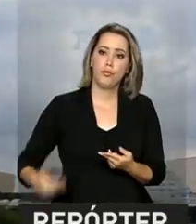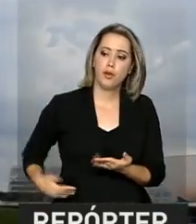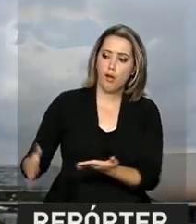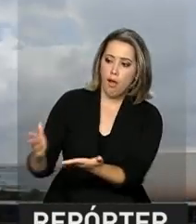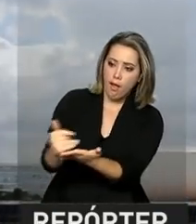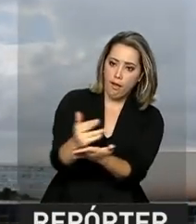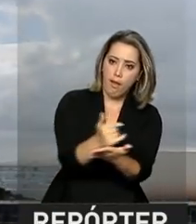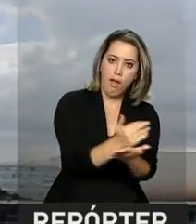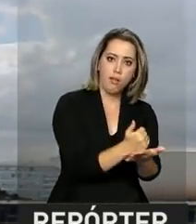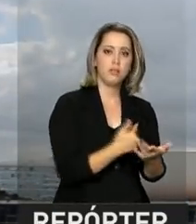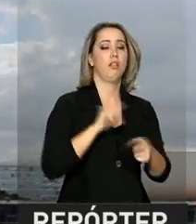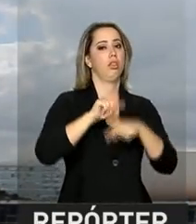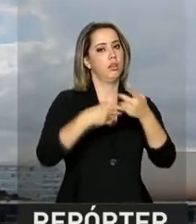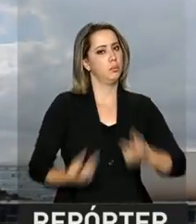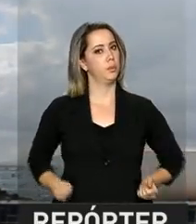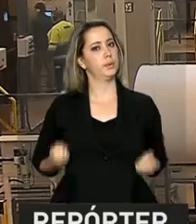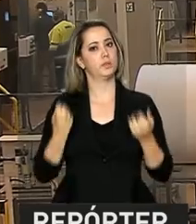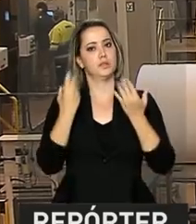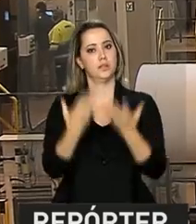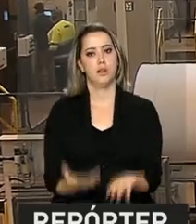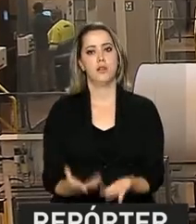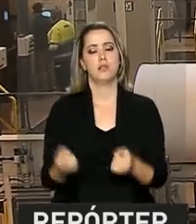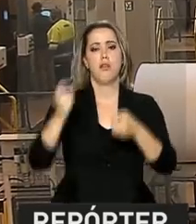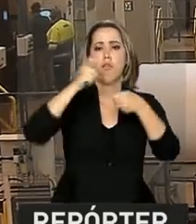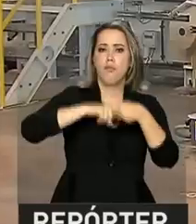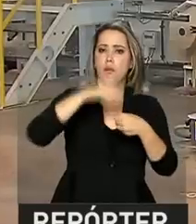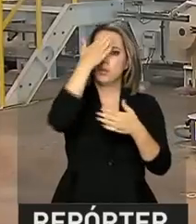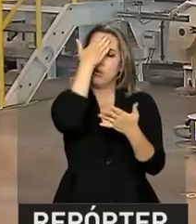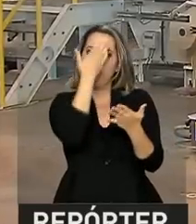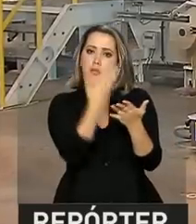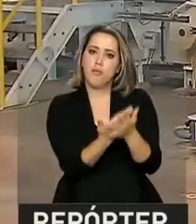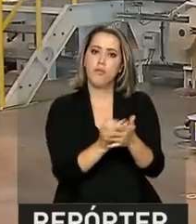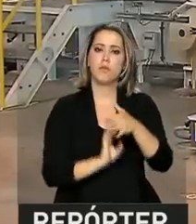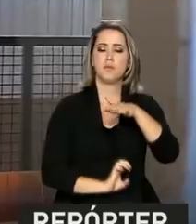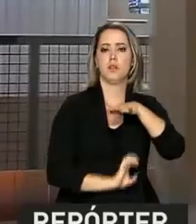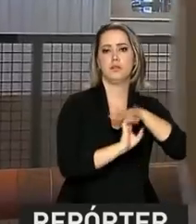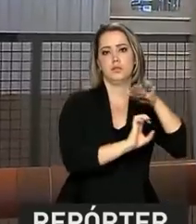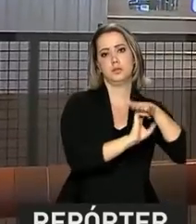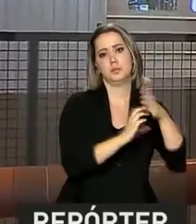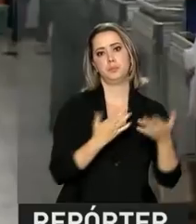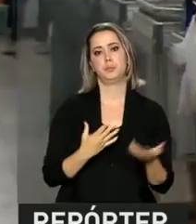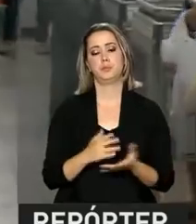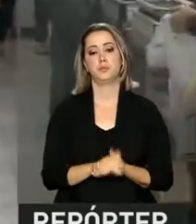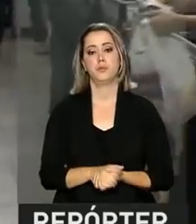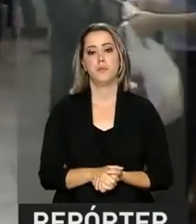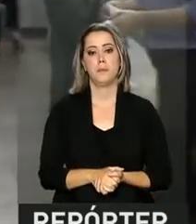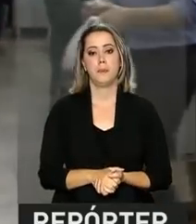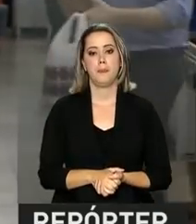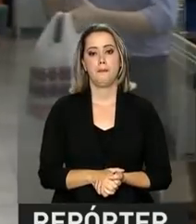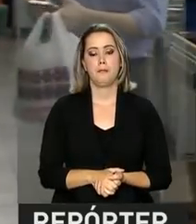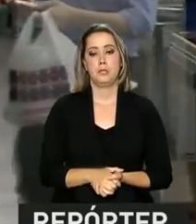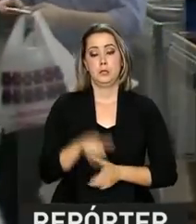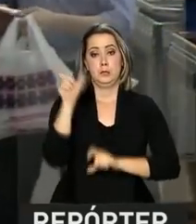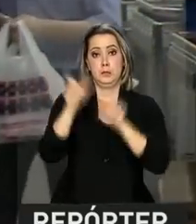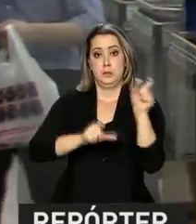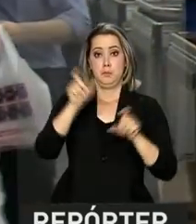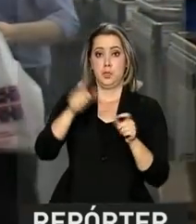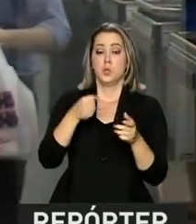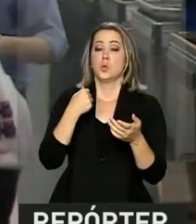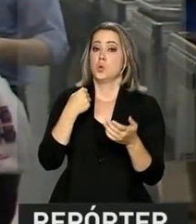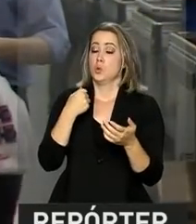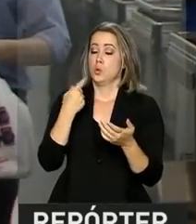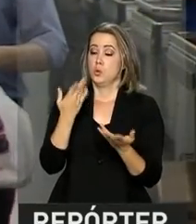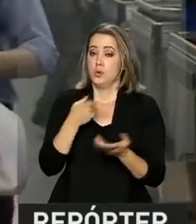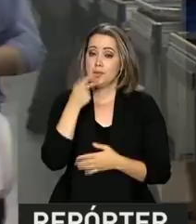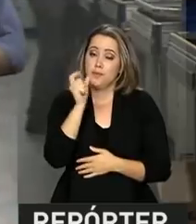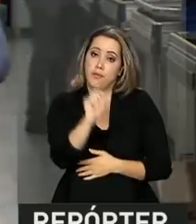pelo Congresso contribuiu para resgatar a confiança dos empresários. Os especialistas costumam dizer que a